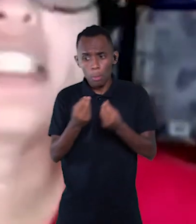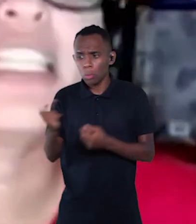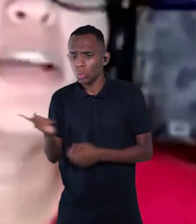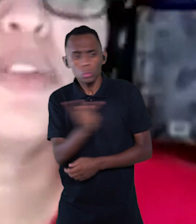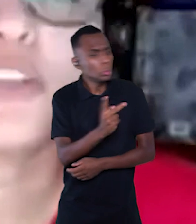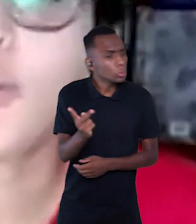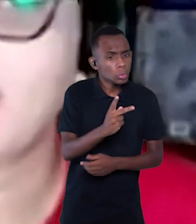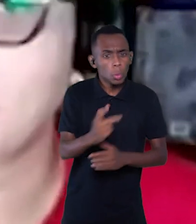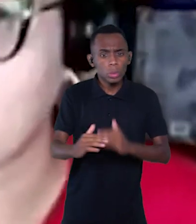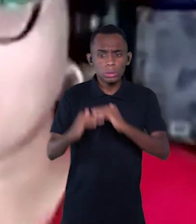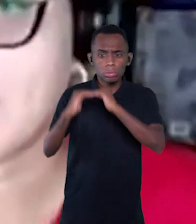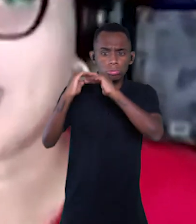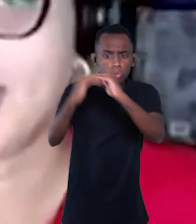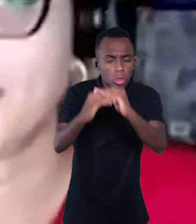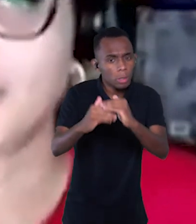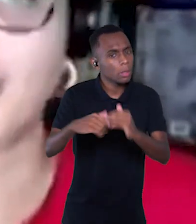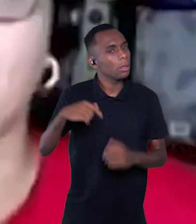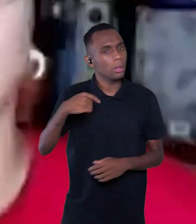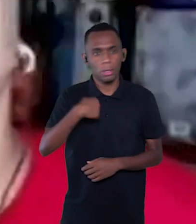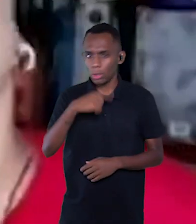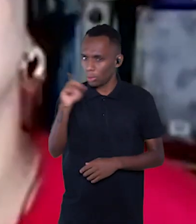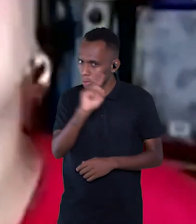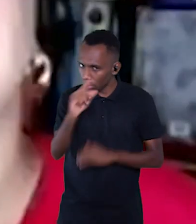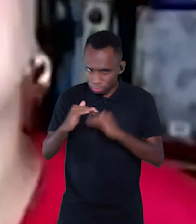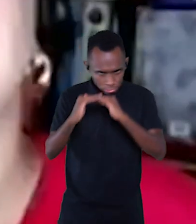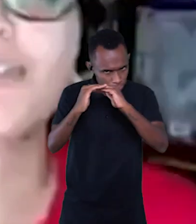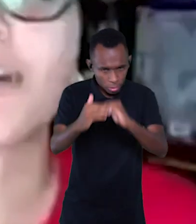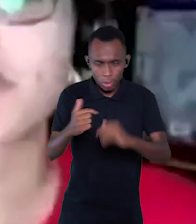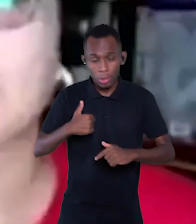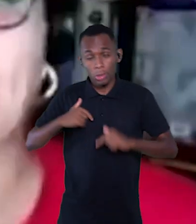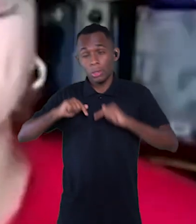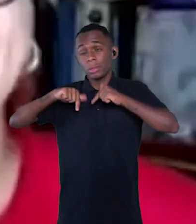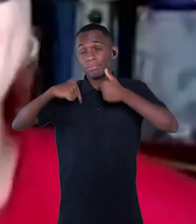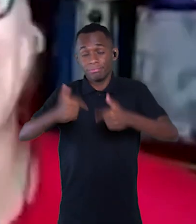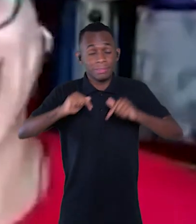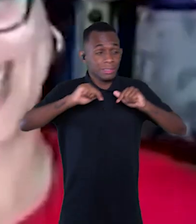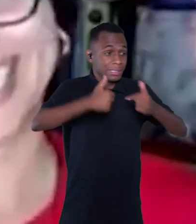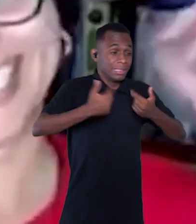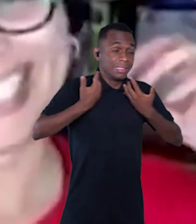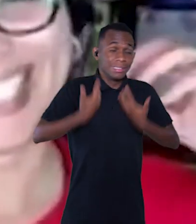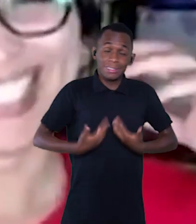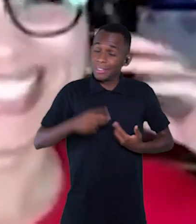como que eu concilio, eu digo, olha, eu não concilio. Eu vou aqui me acabando e vamos embora.